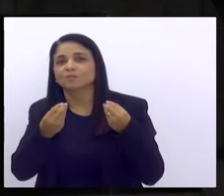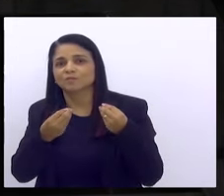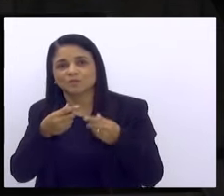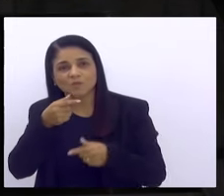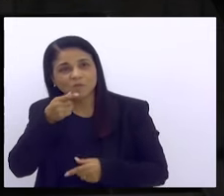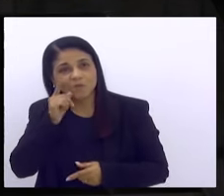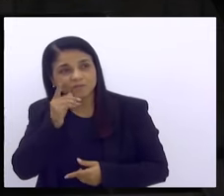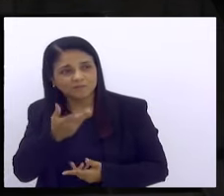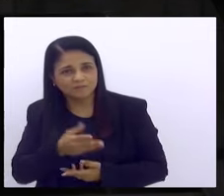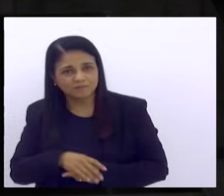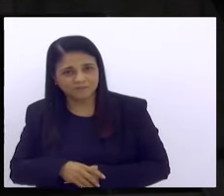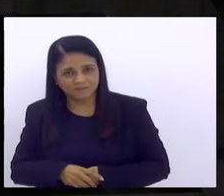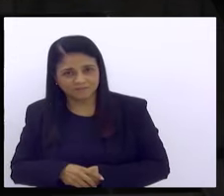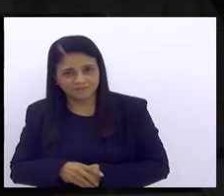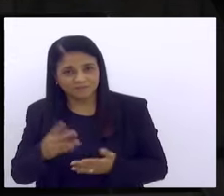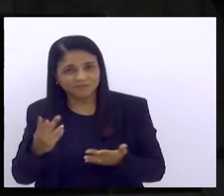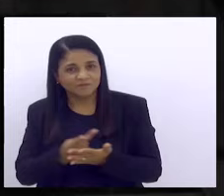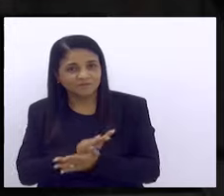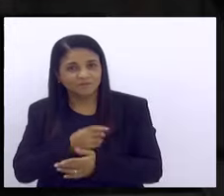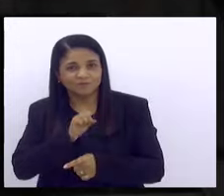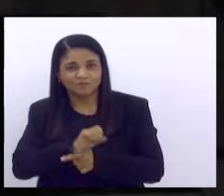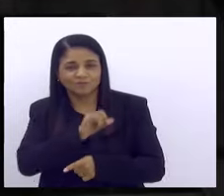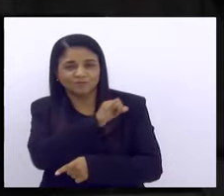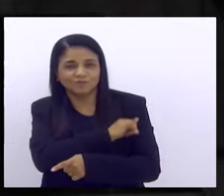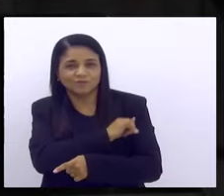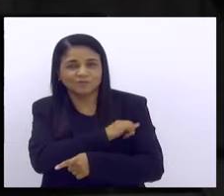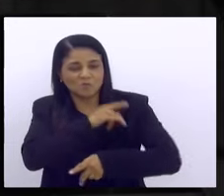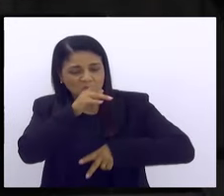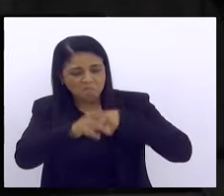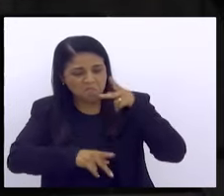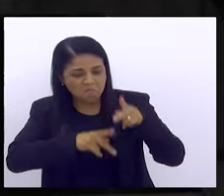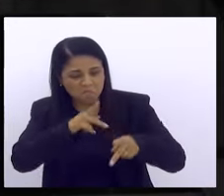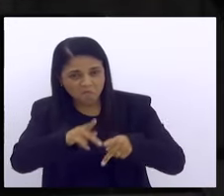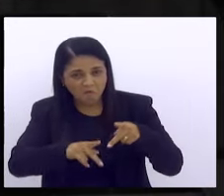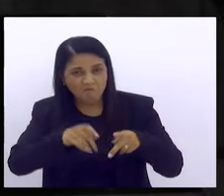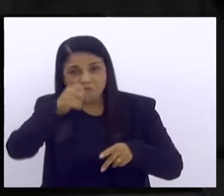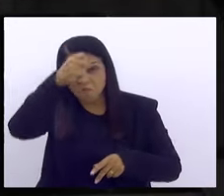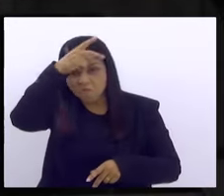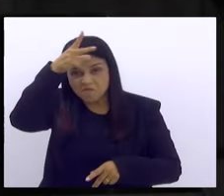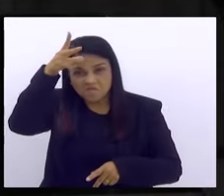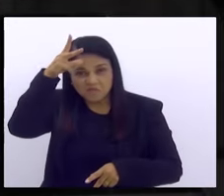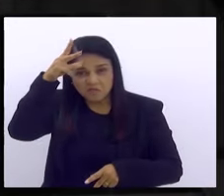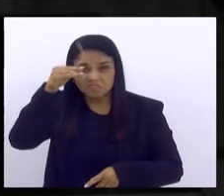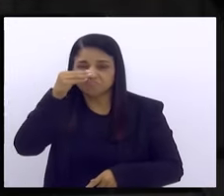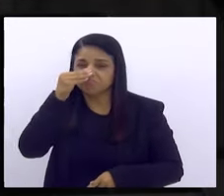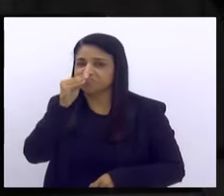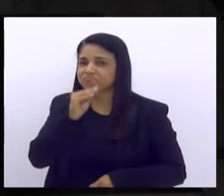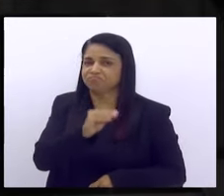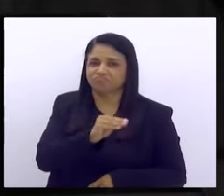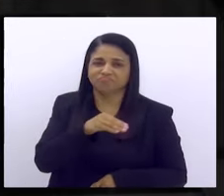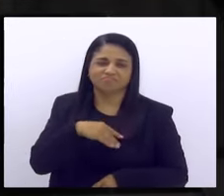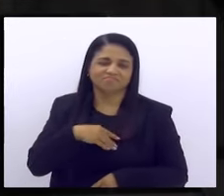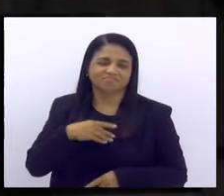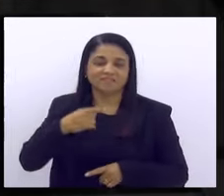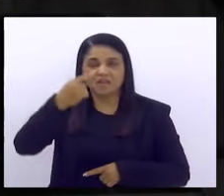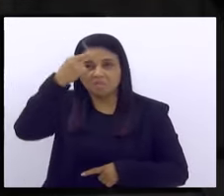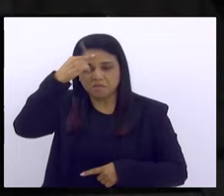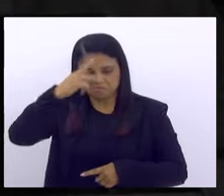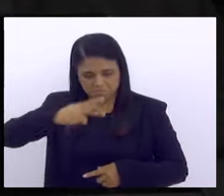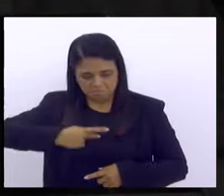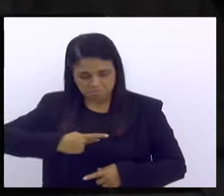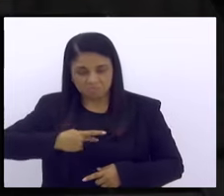no Rio de Janeiro. Ele está querendo mais que o povo se lasque. O prefeito não pensa em ninguém, a não ser no seu projeto